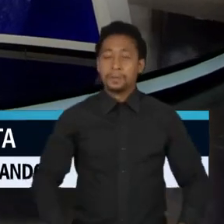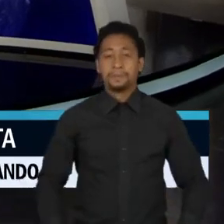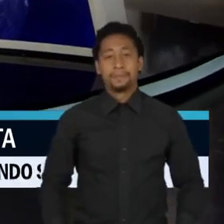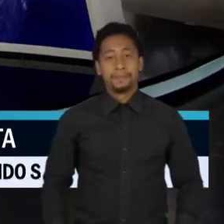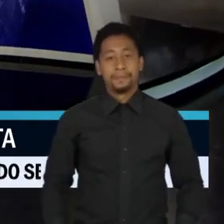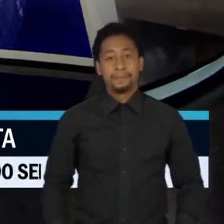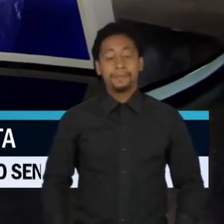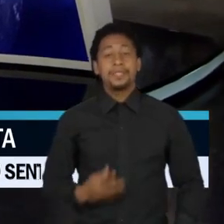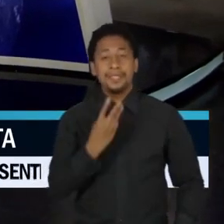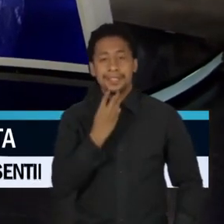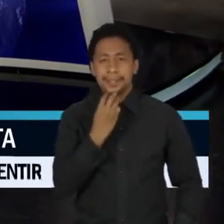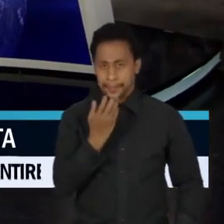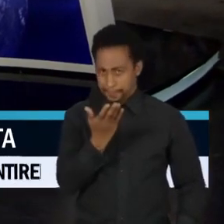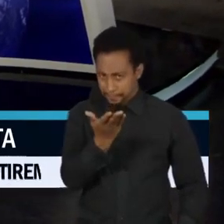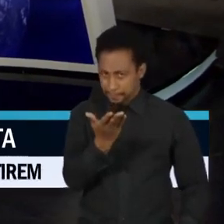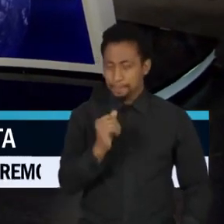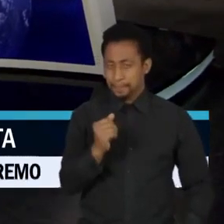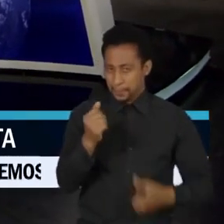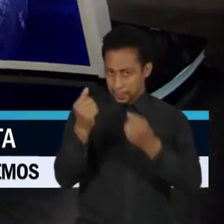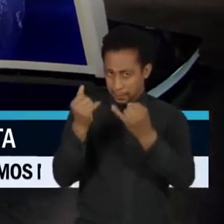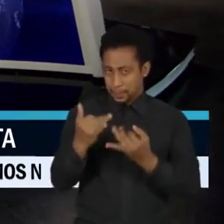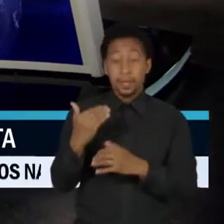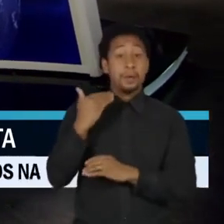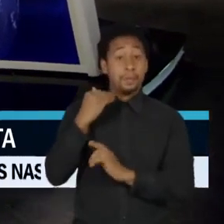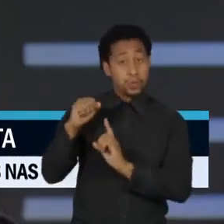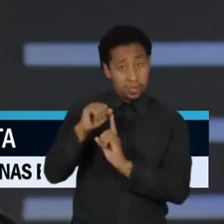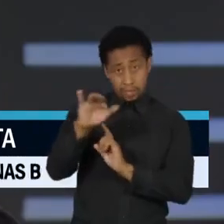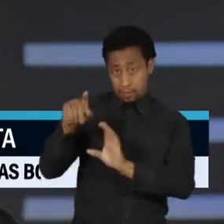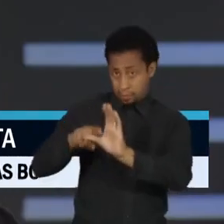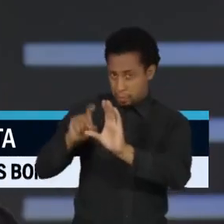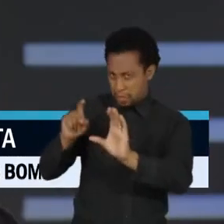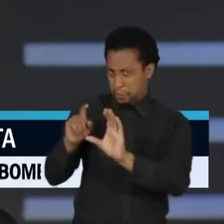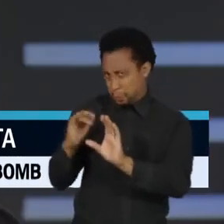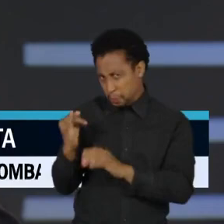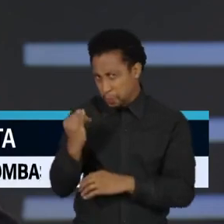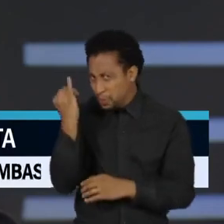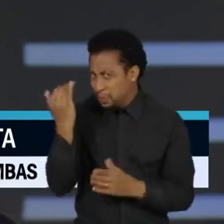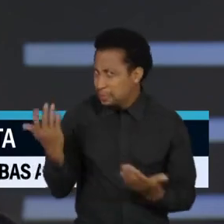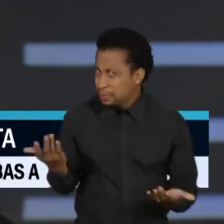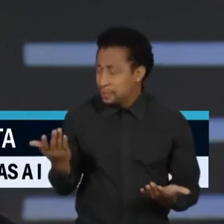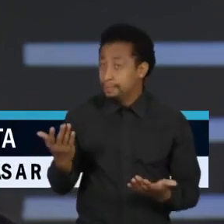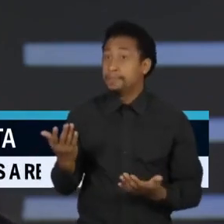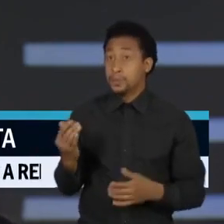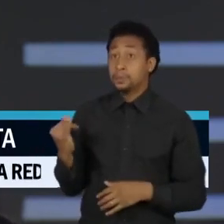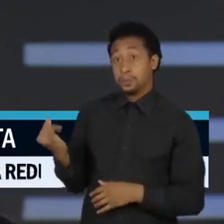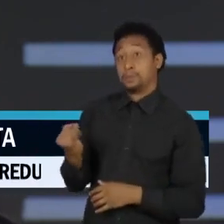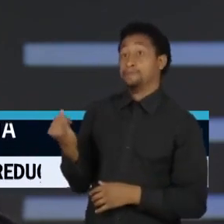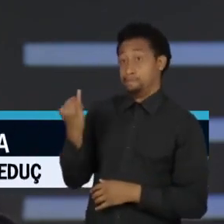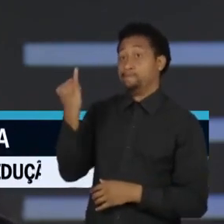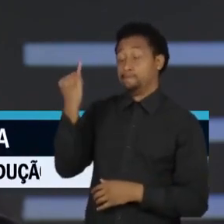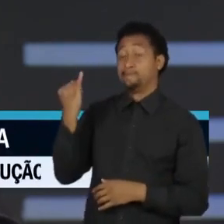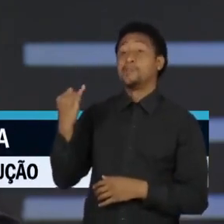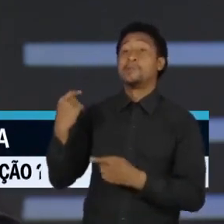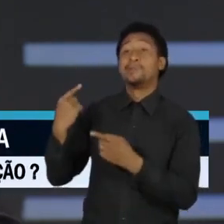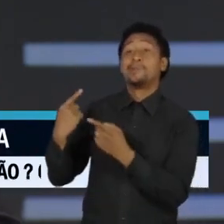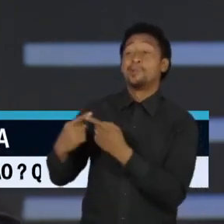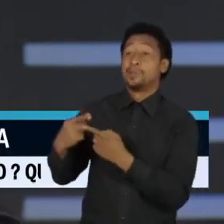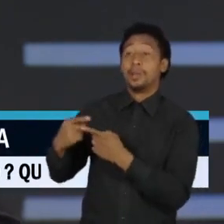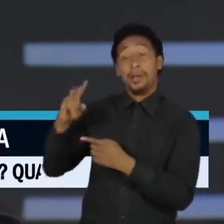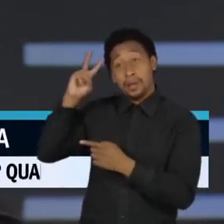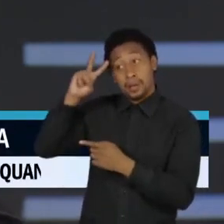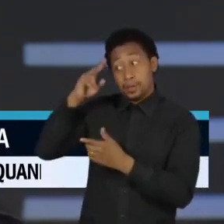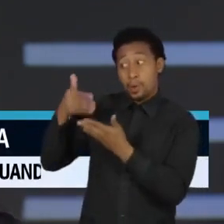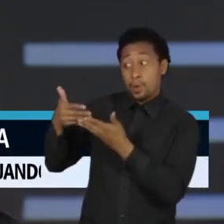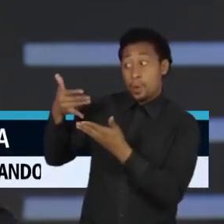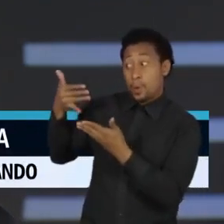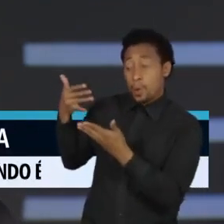Cenis, para você a autonomia do Banco Central é fundamental? Eu acho que é importante pelo histórico brasileiro, né? Qual que é a ideia dessa autonomia do Banco